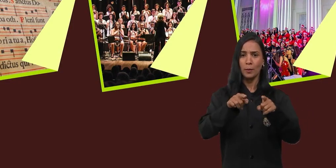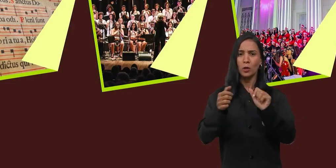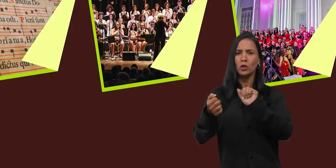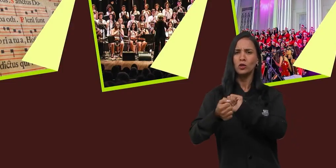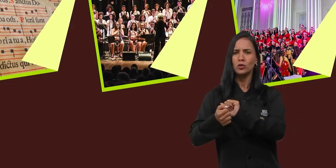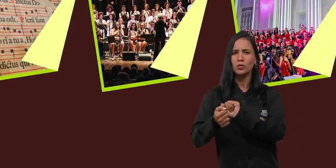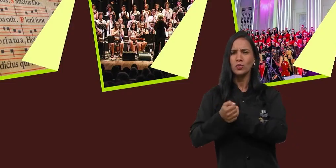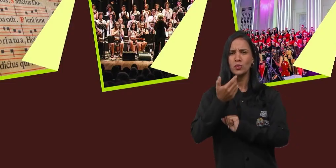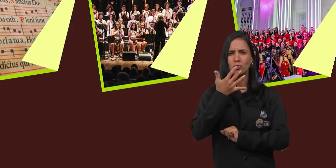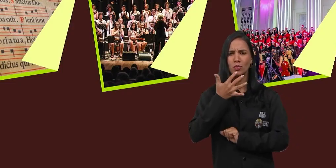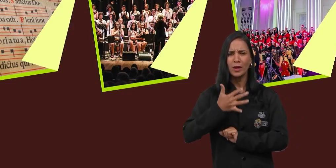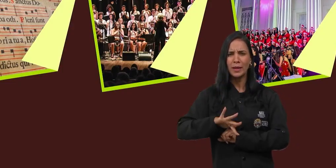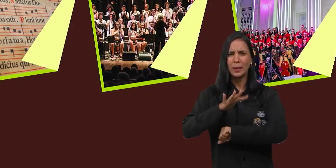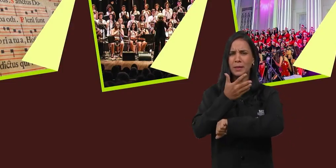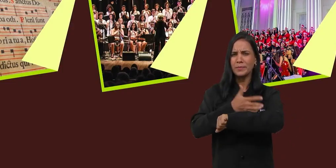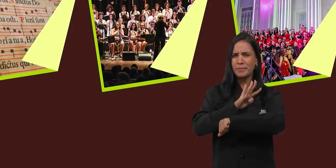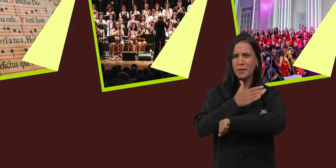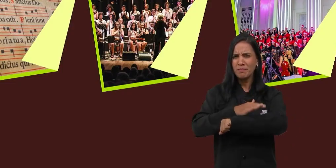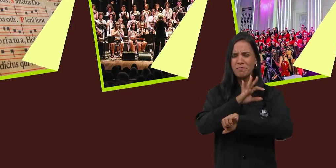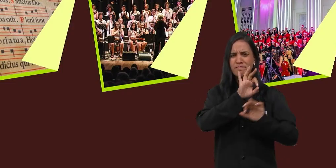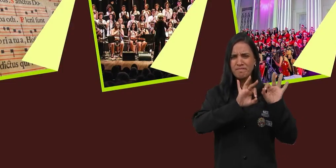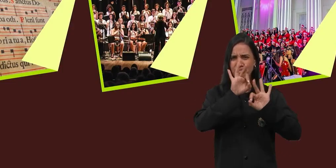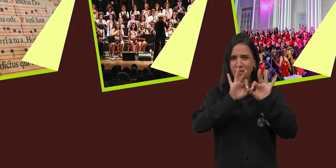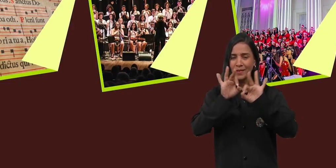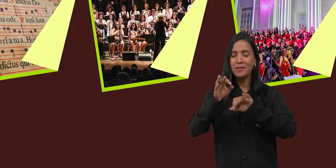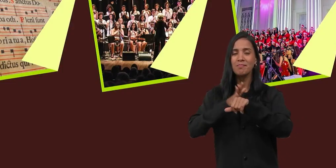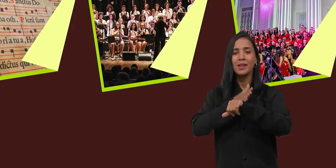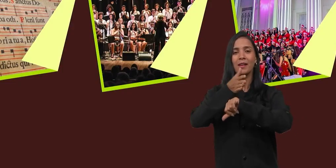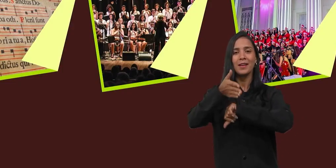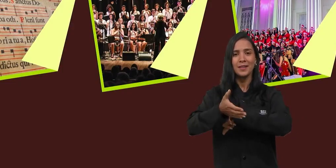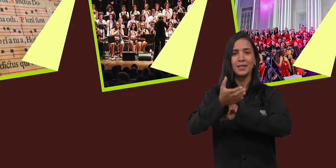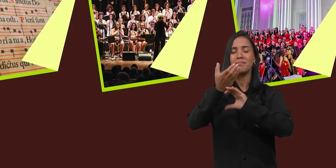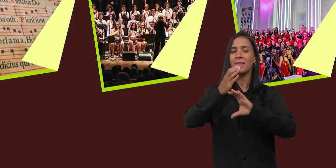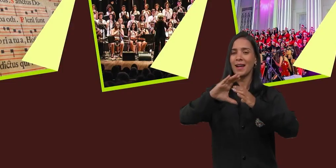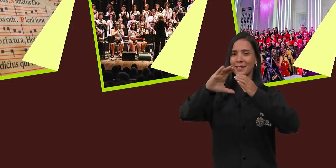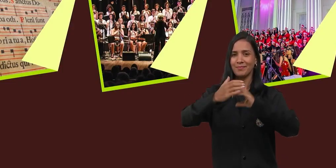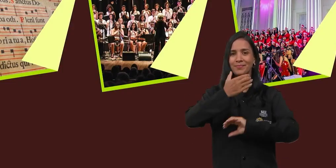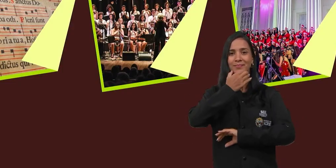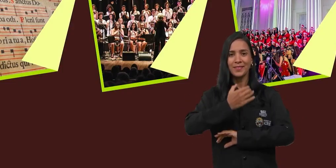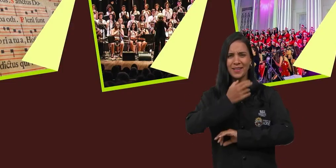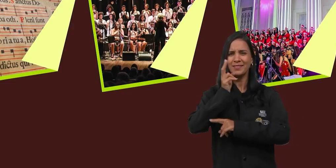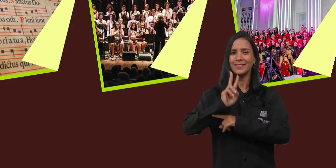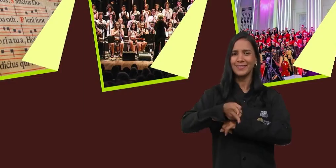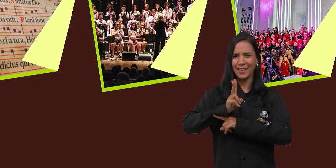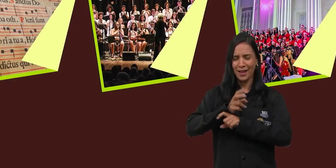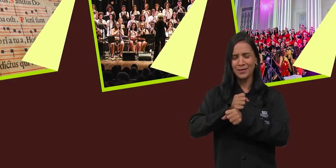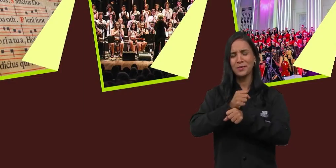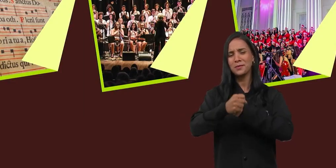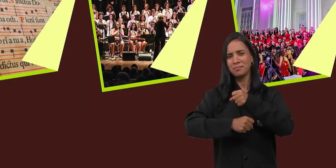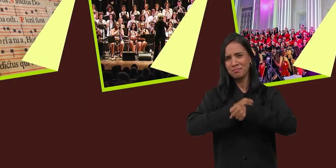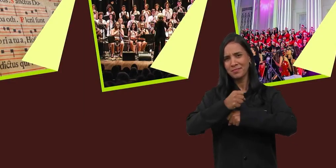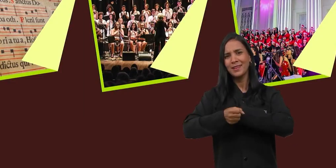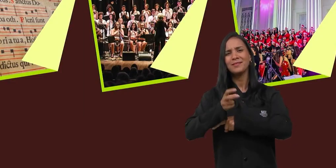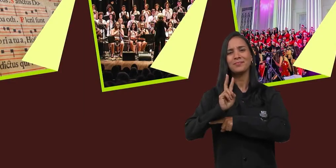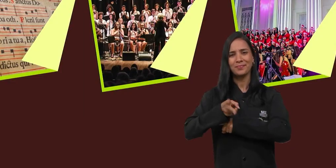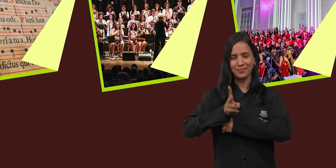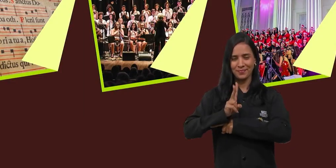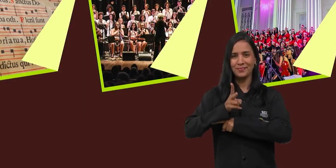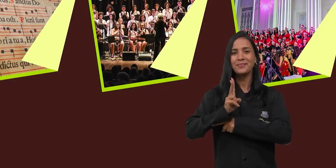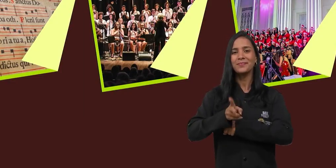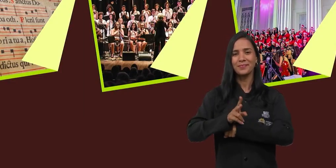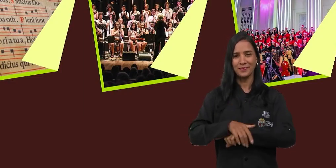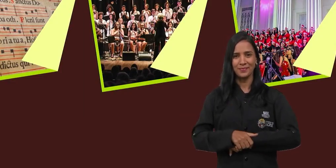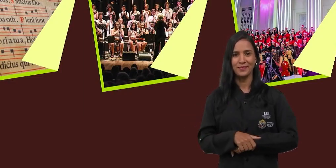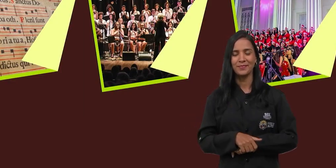vários ensaios e se organizam para a cantata de Natal, que tem todos os anos, se não me falha a memória, todos os anos tem